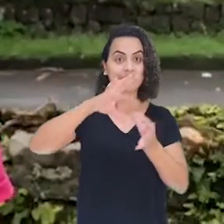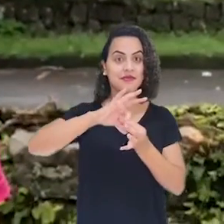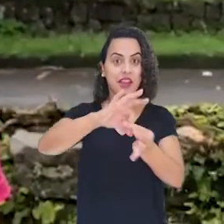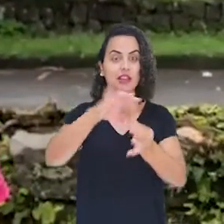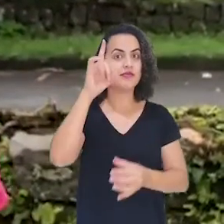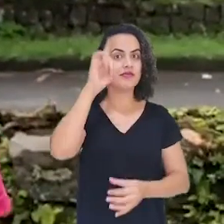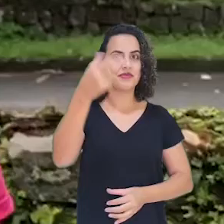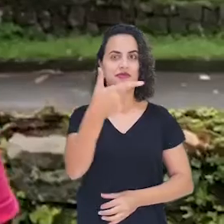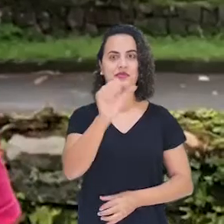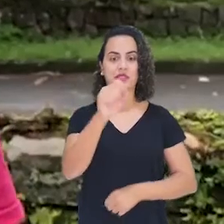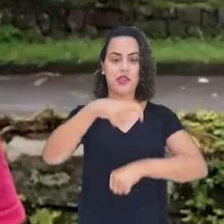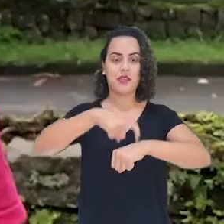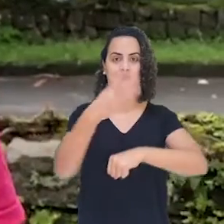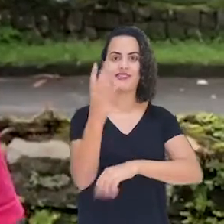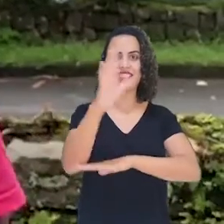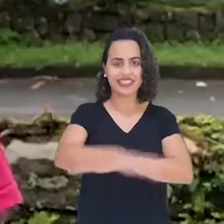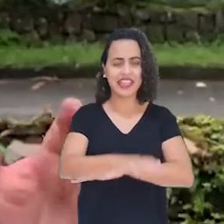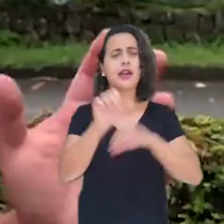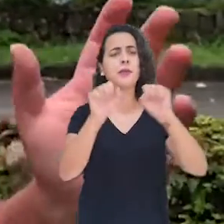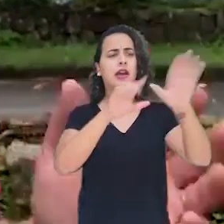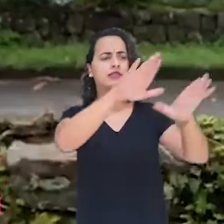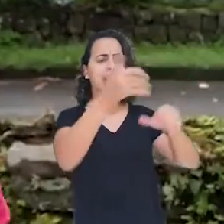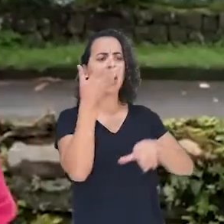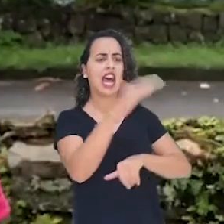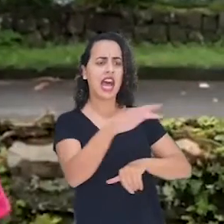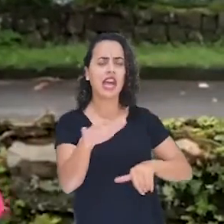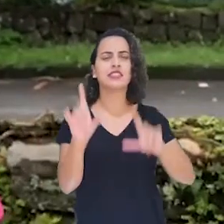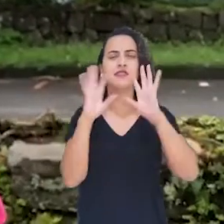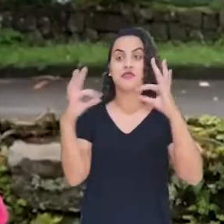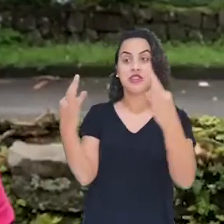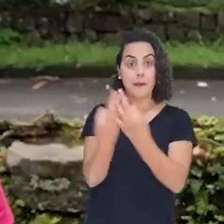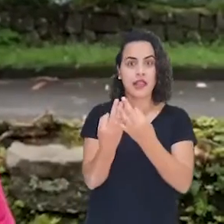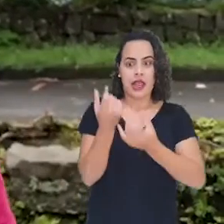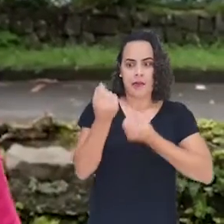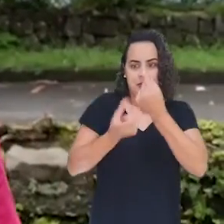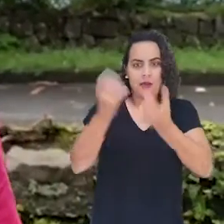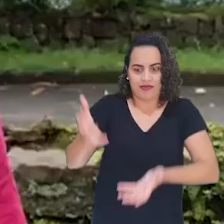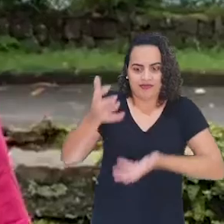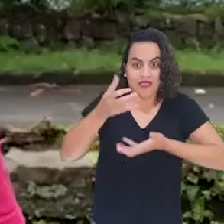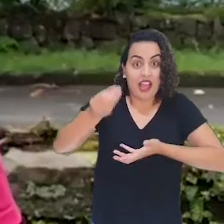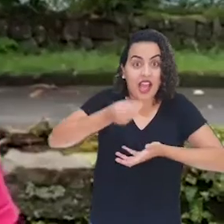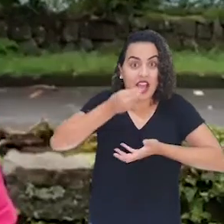Vamos Brincar, dia 28 às 16 horas. Pode chamar toda a criançada, toda a família, preparar a